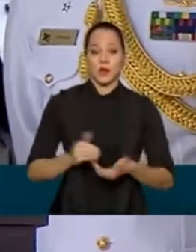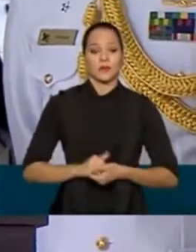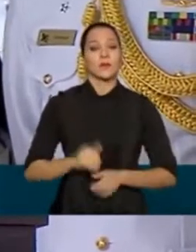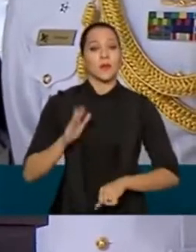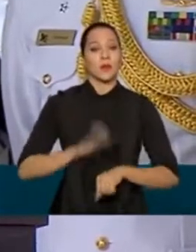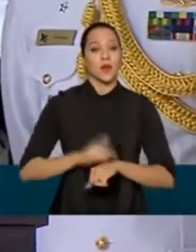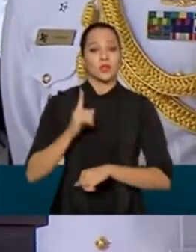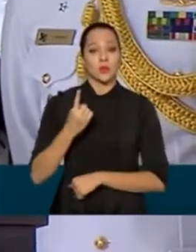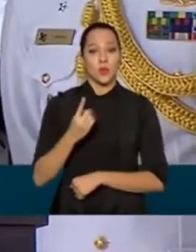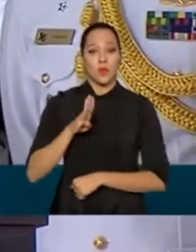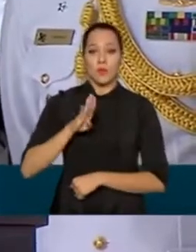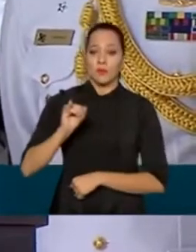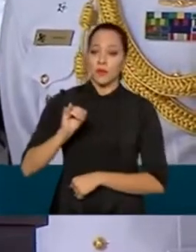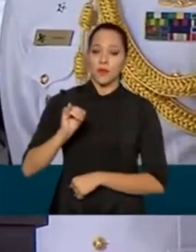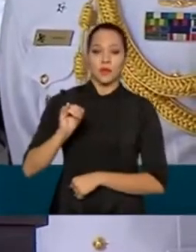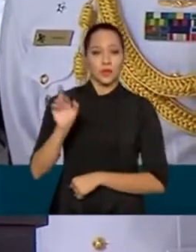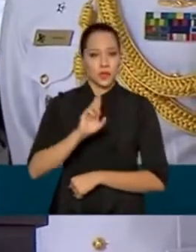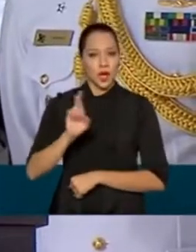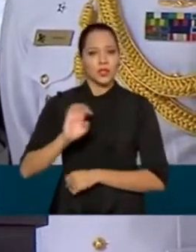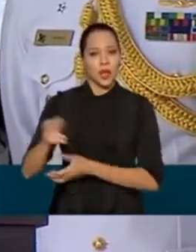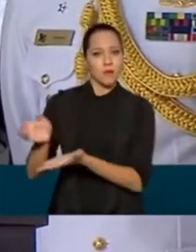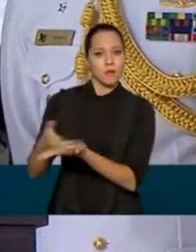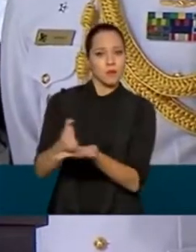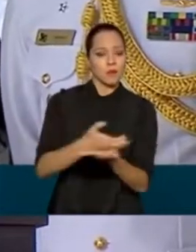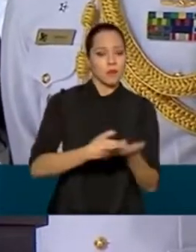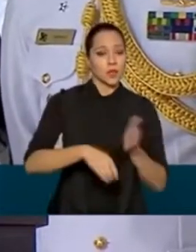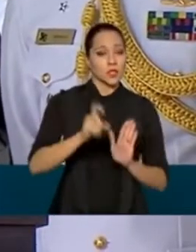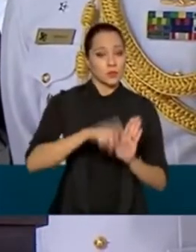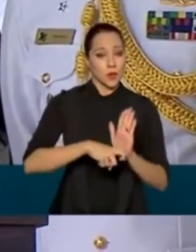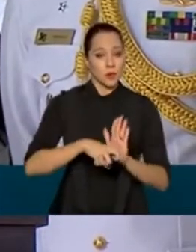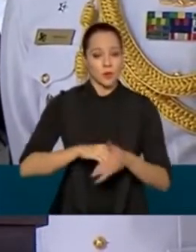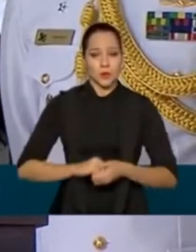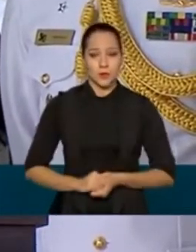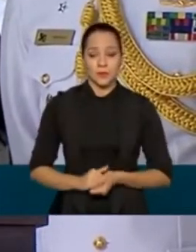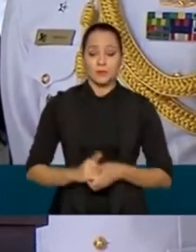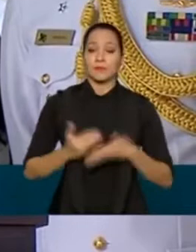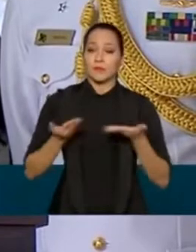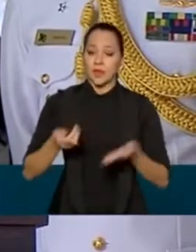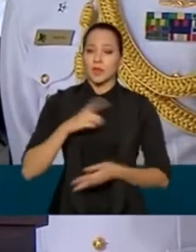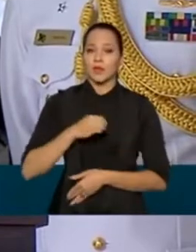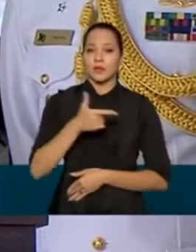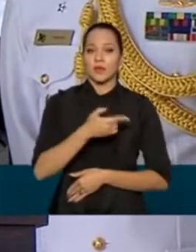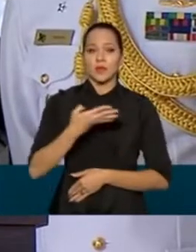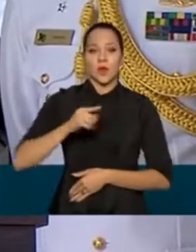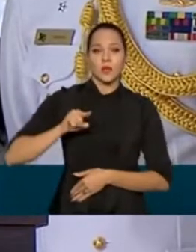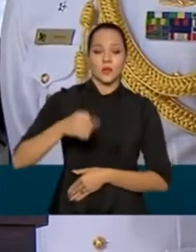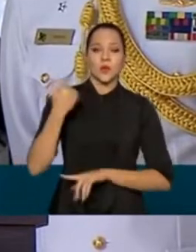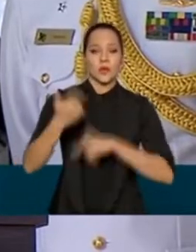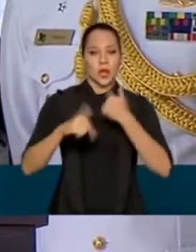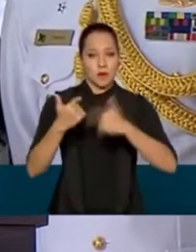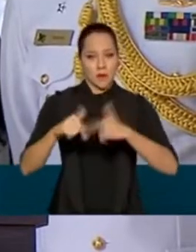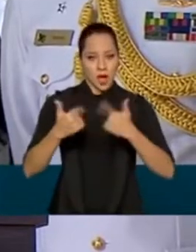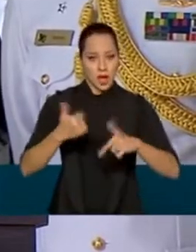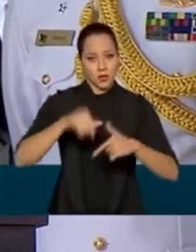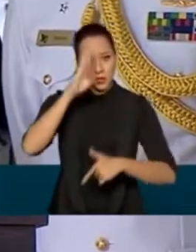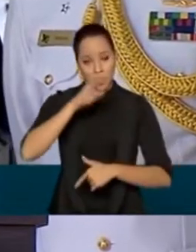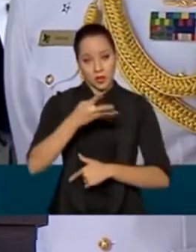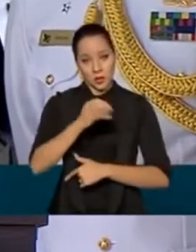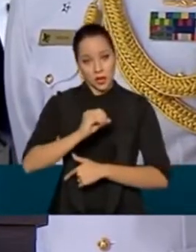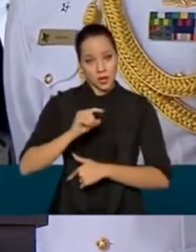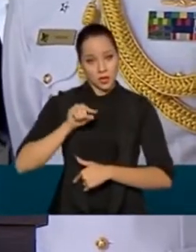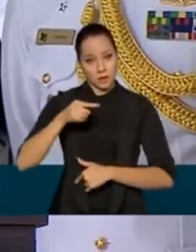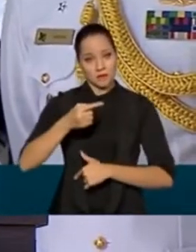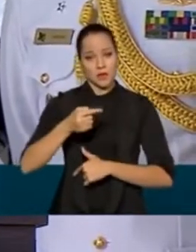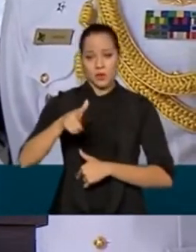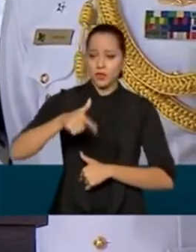mais de R$1 bilhão já foram recolhidos em impostos. Estamos gerando 24 mil empregos diretos e 40 mil